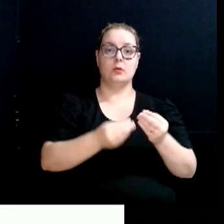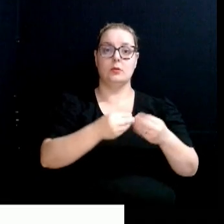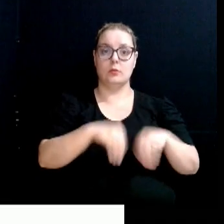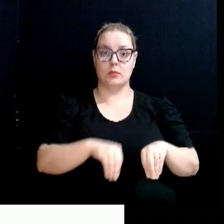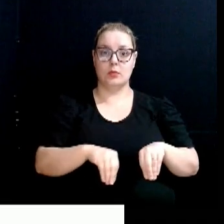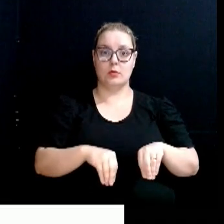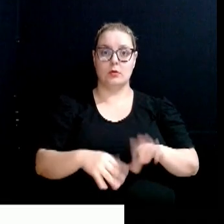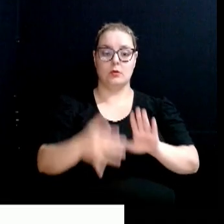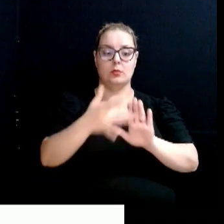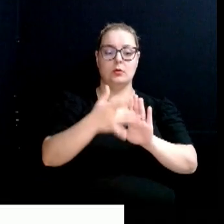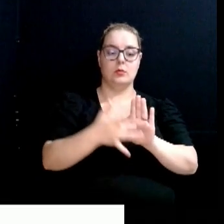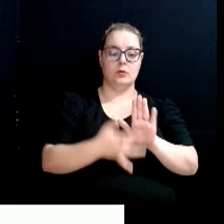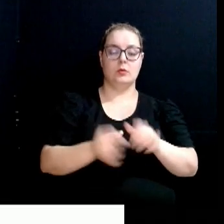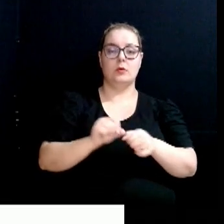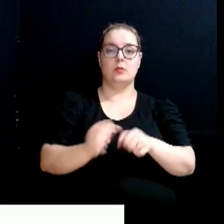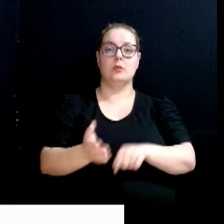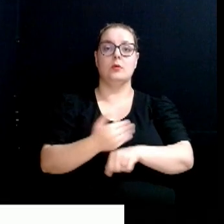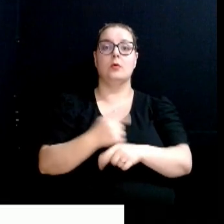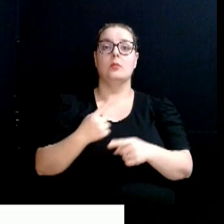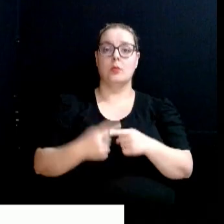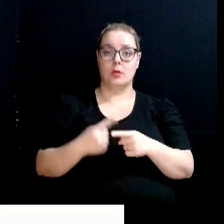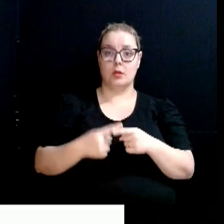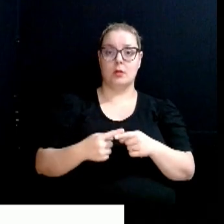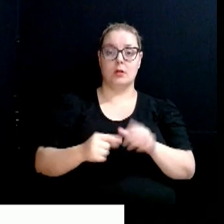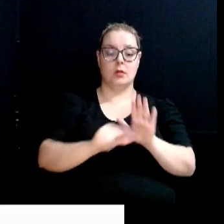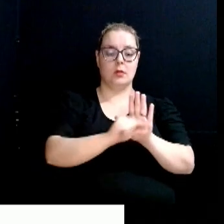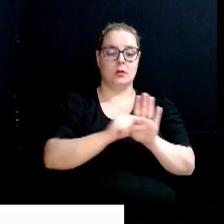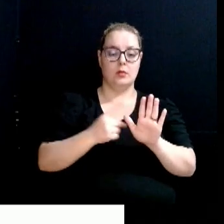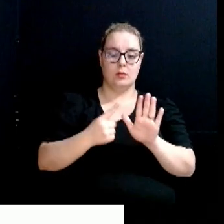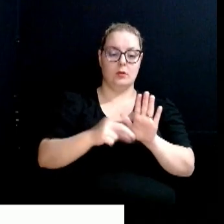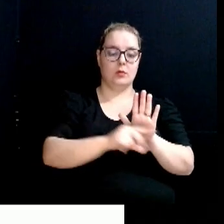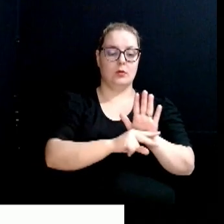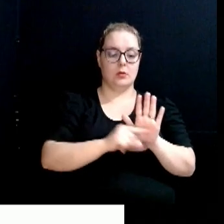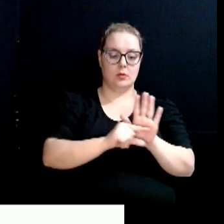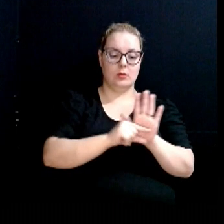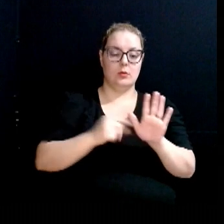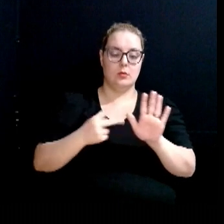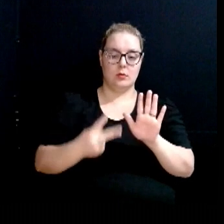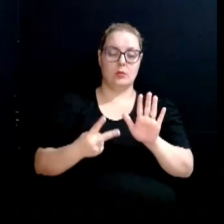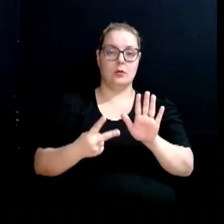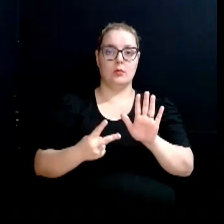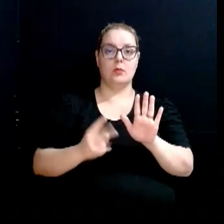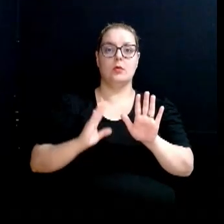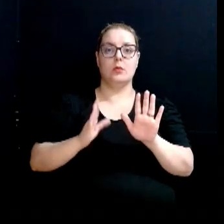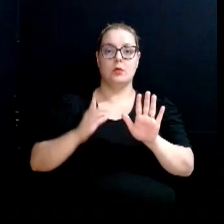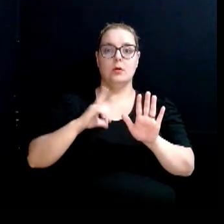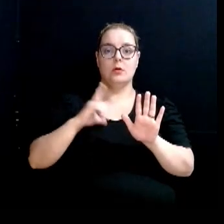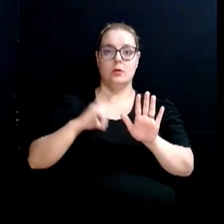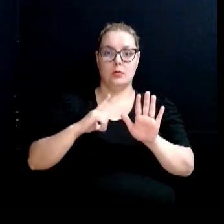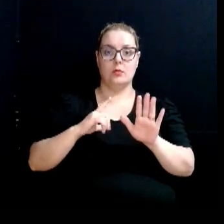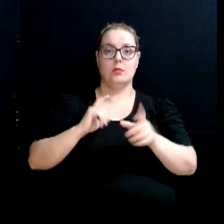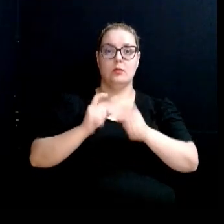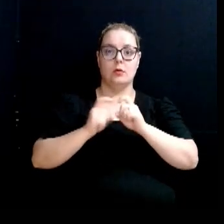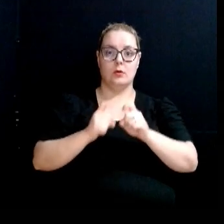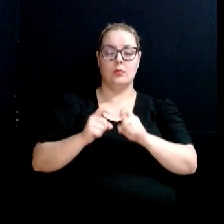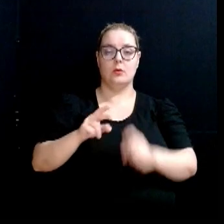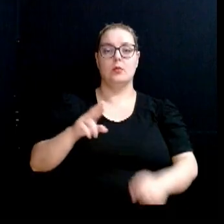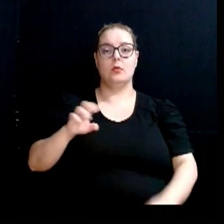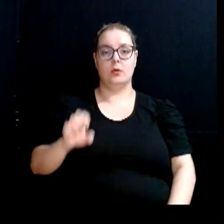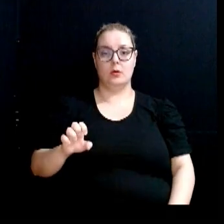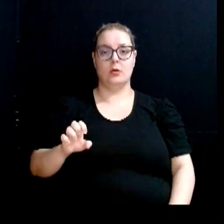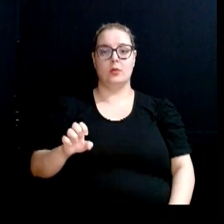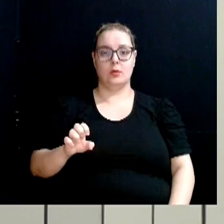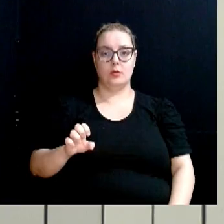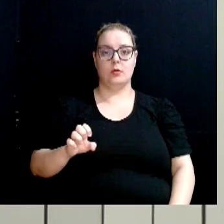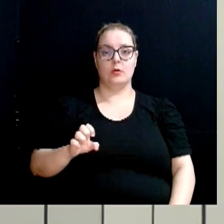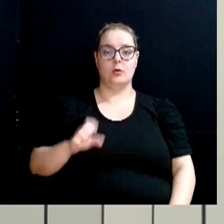feita anteriormente. Por quê? Porque nesta terça-feira nós tivemos aí uma reunião extraordinária. Na verdade, tivemos